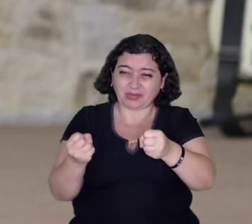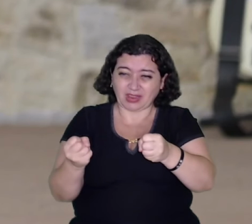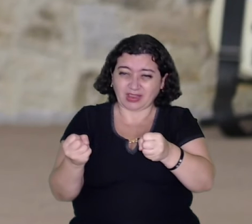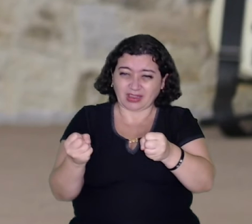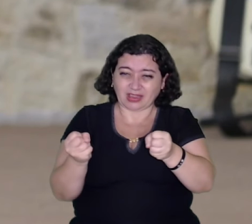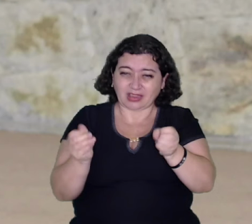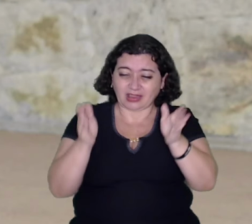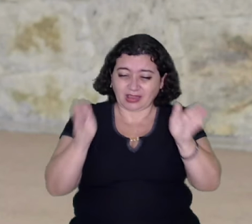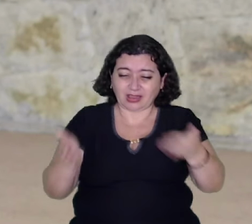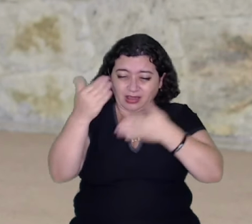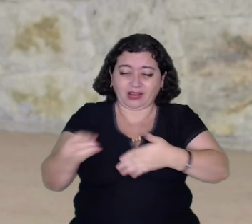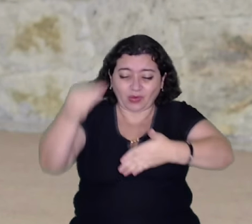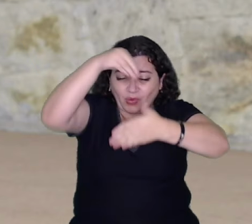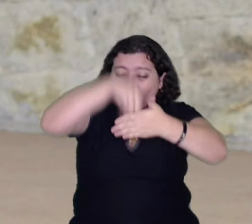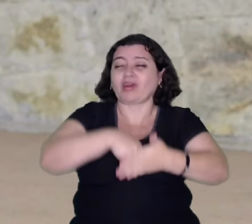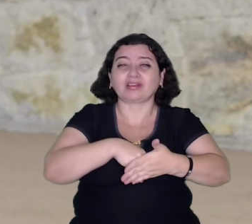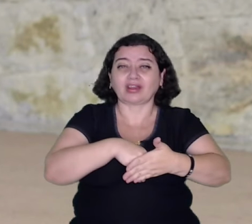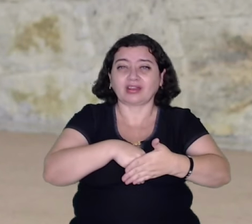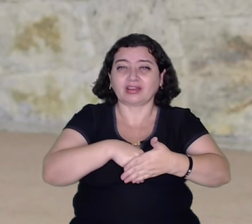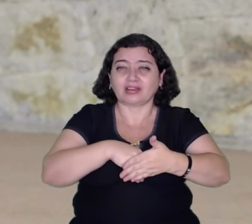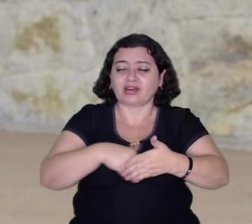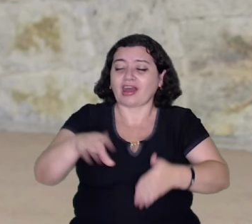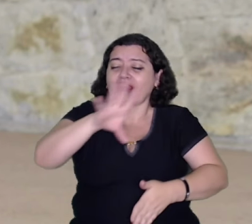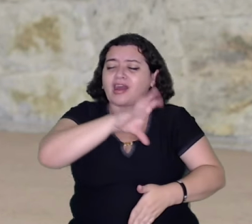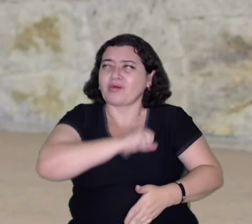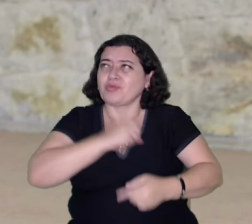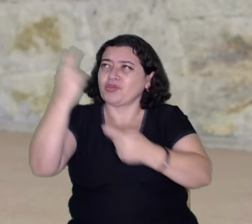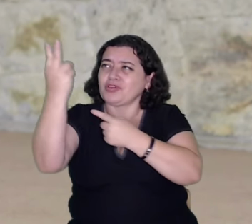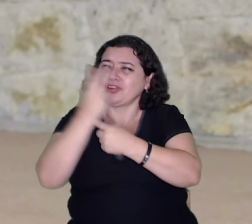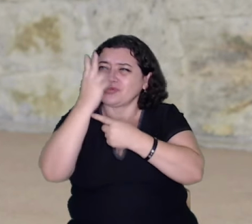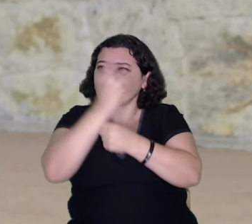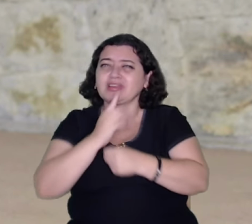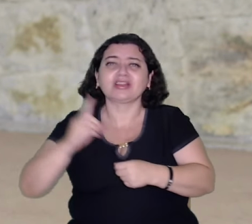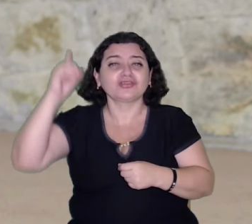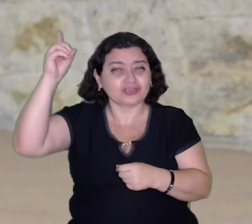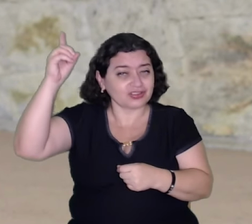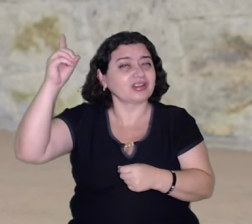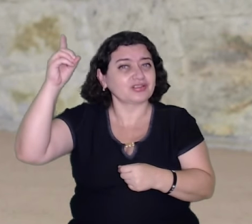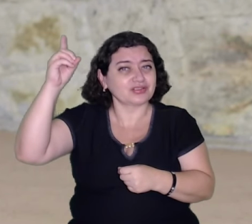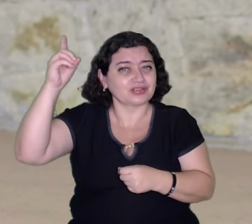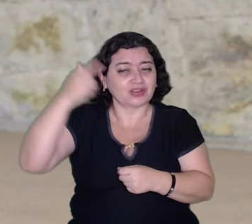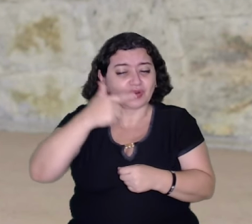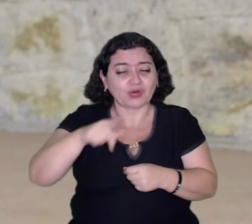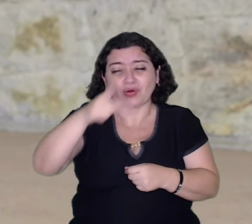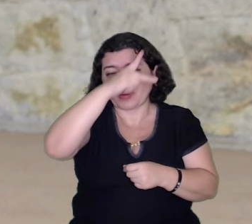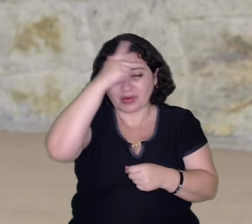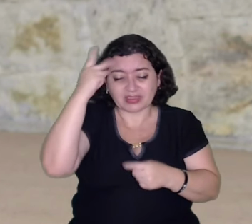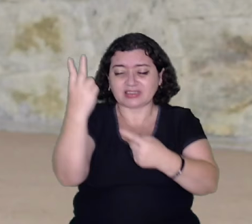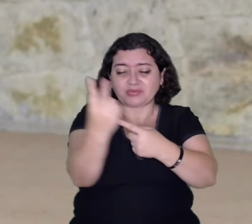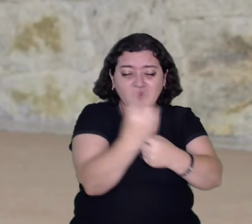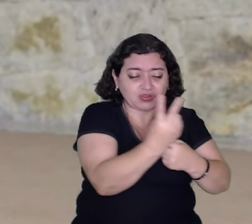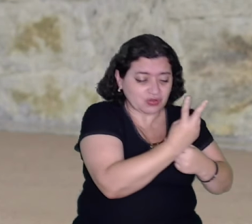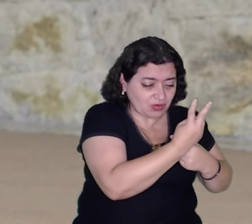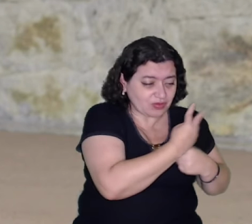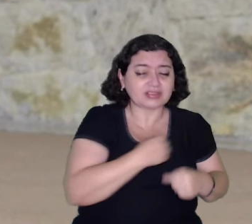né, de cuidados de Deus, o cuidado que outras pessoas têm por